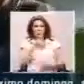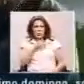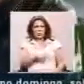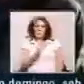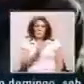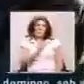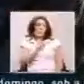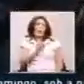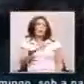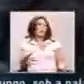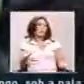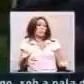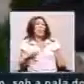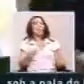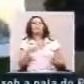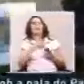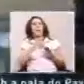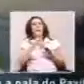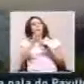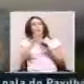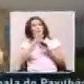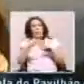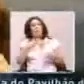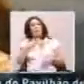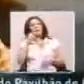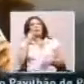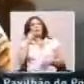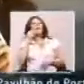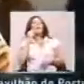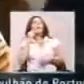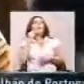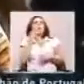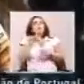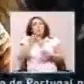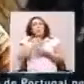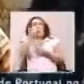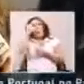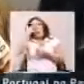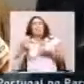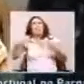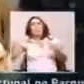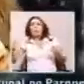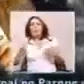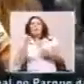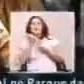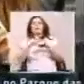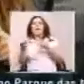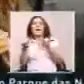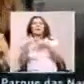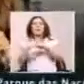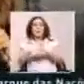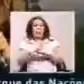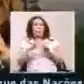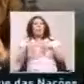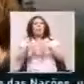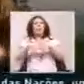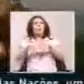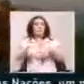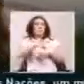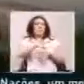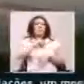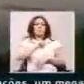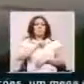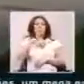exemplo. Muito bem. Vamos, na segunda parte, analisar de que outras formas é que poderia, de facto, ser feita a integração. Movimentos que se podem